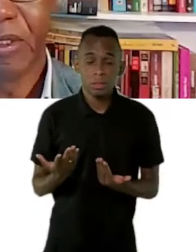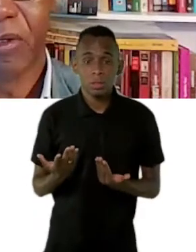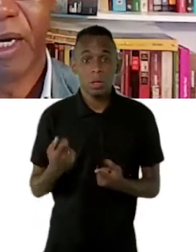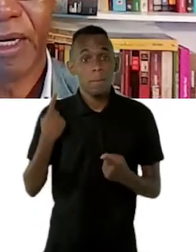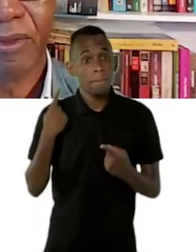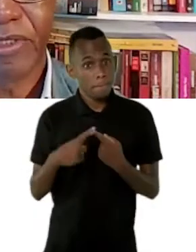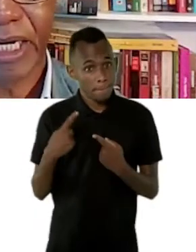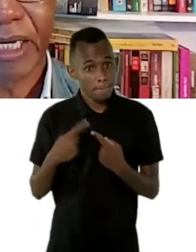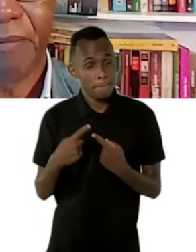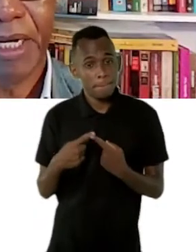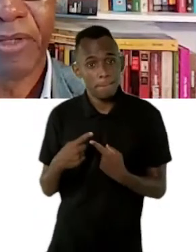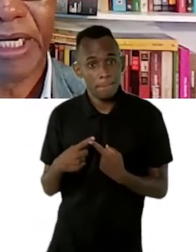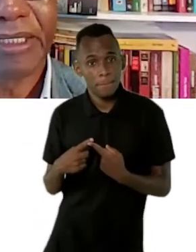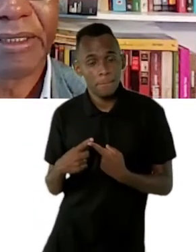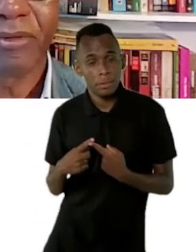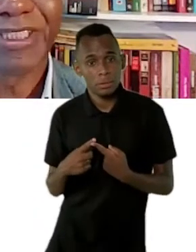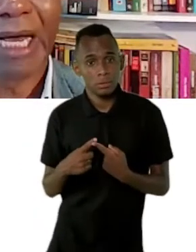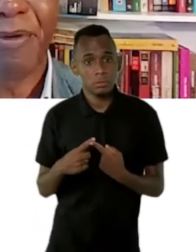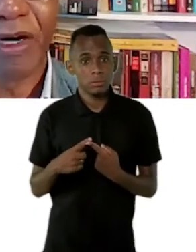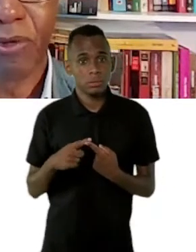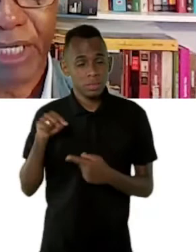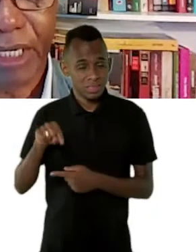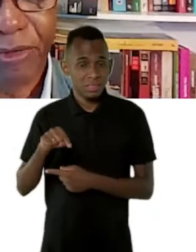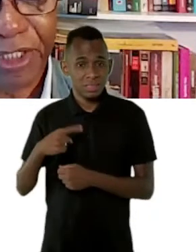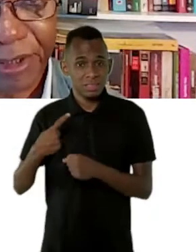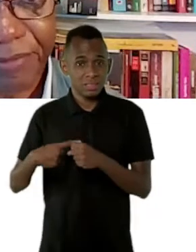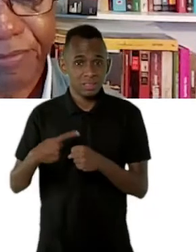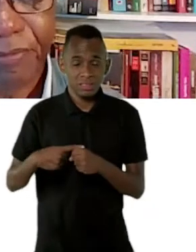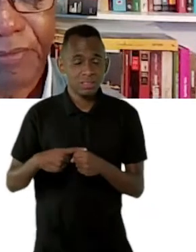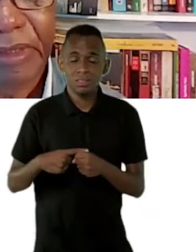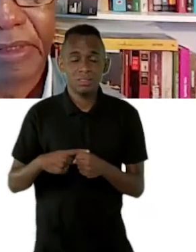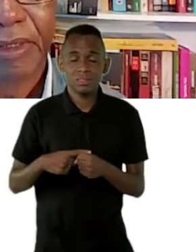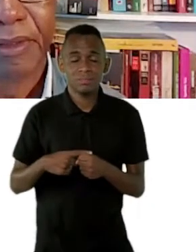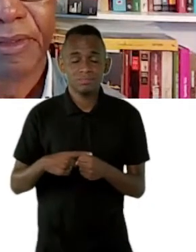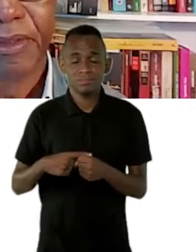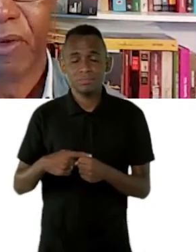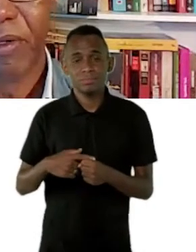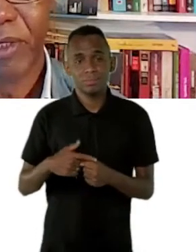Porque assim, o Sacramento ainda não sabe o valor da Carolina.